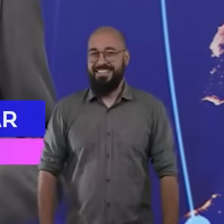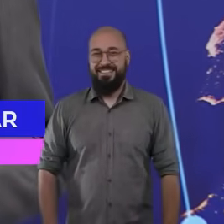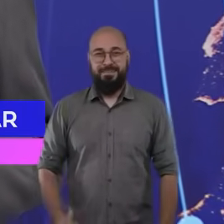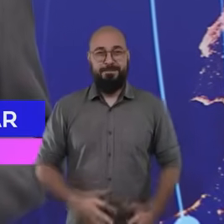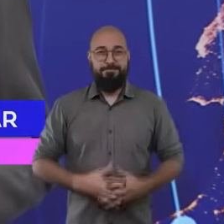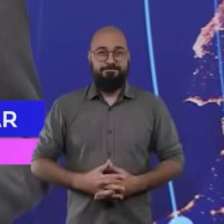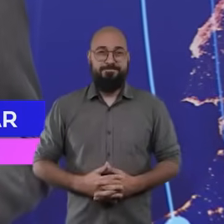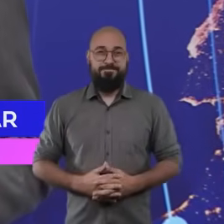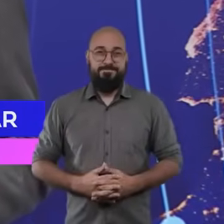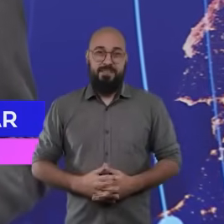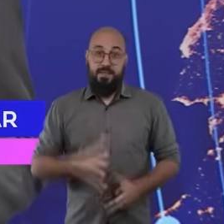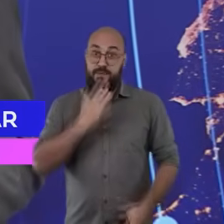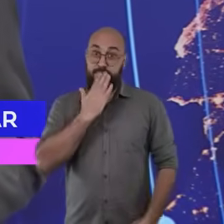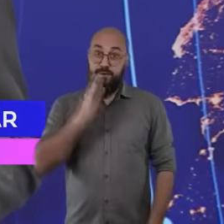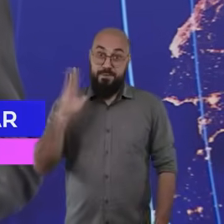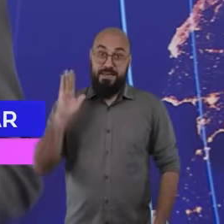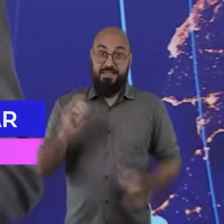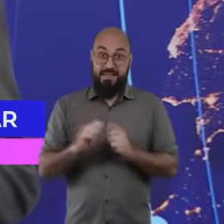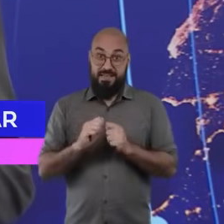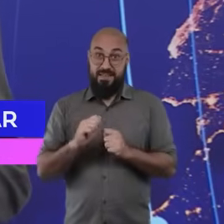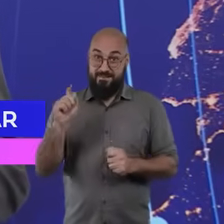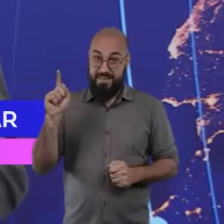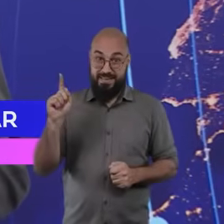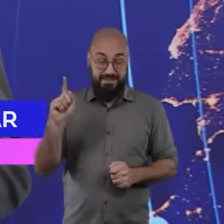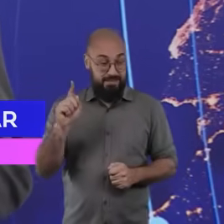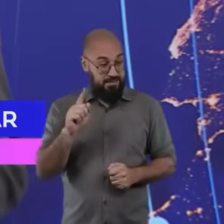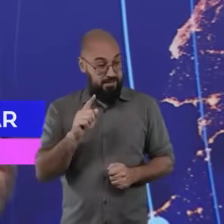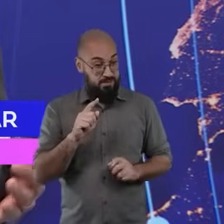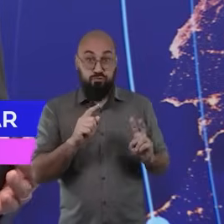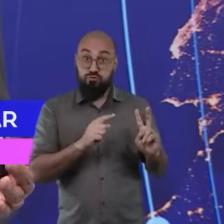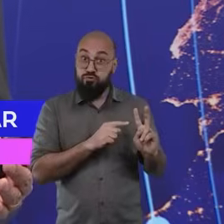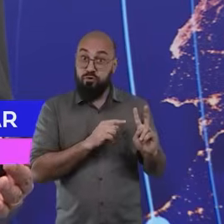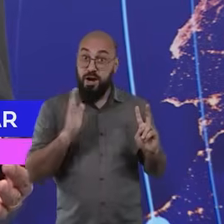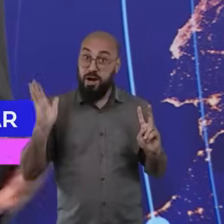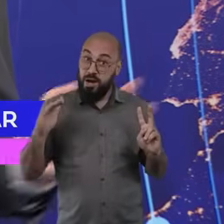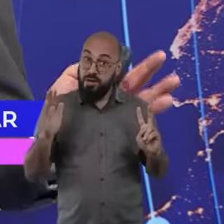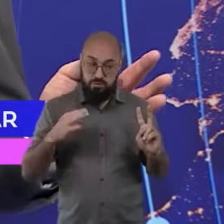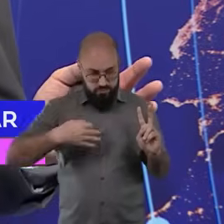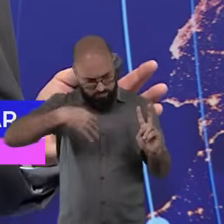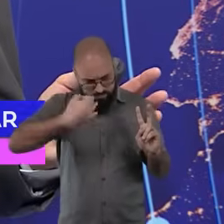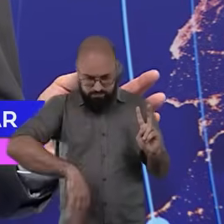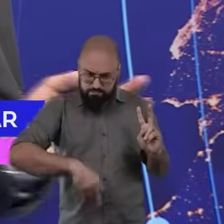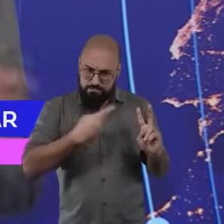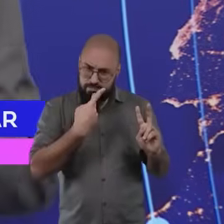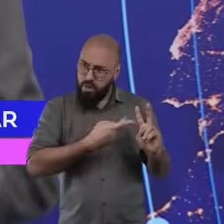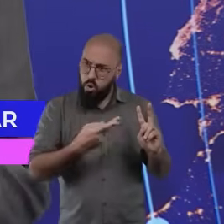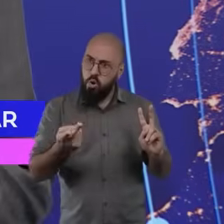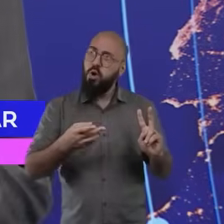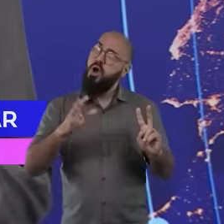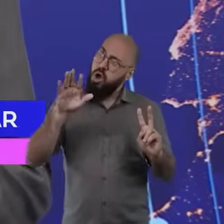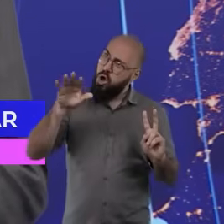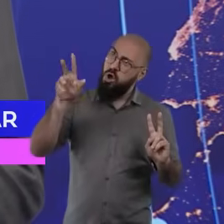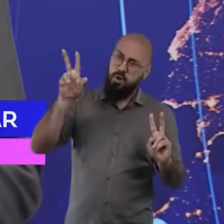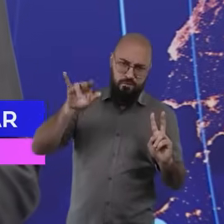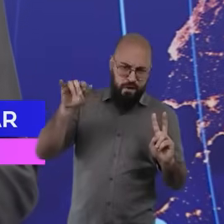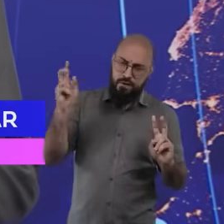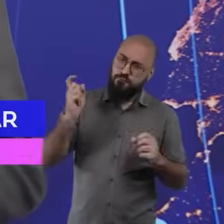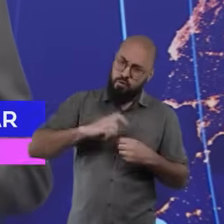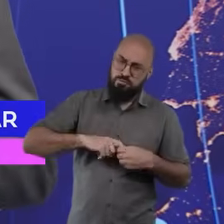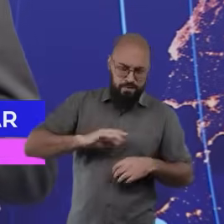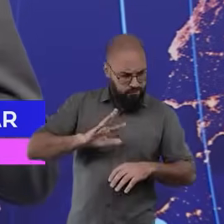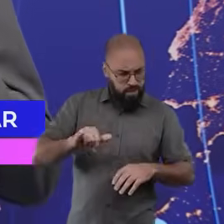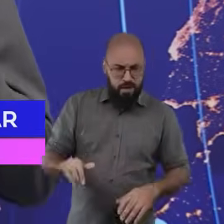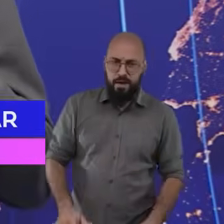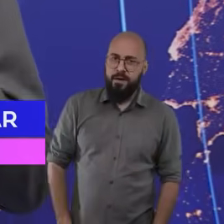agora então confirmada pelos anjos. Então, você não tem razão nenhuma para desconfiar